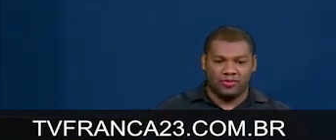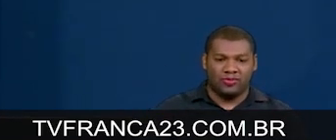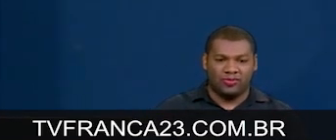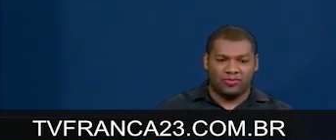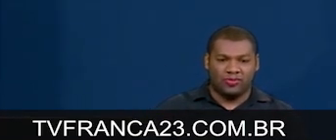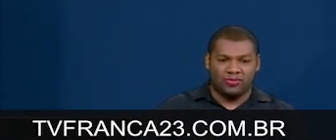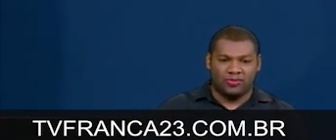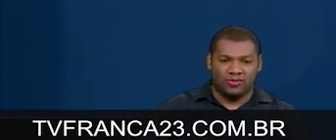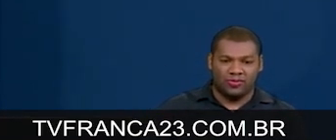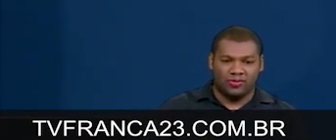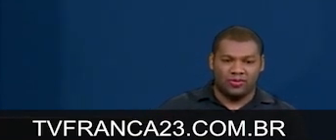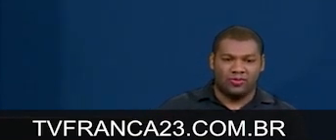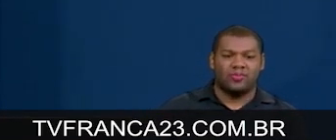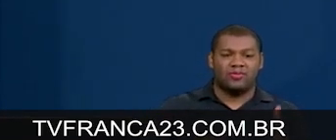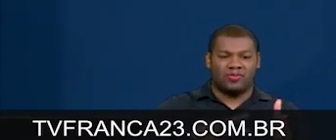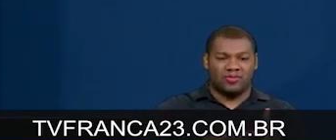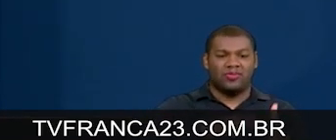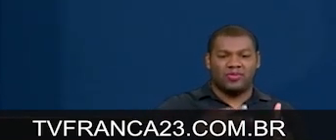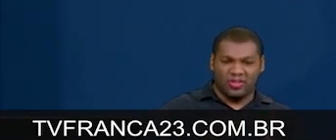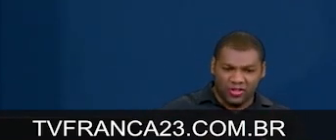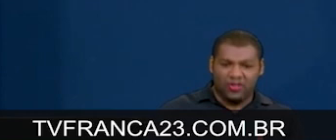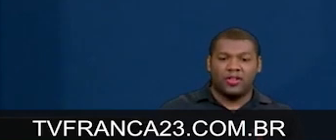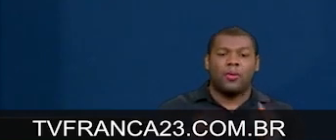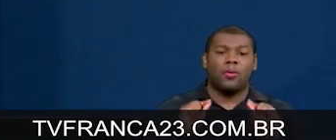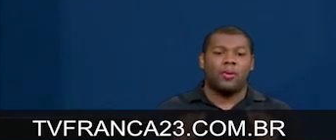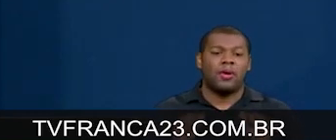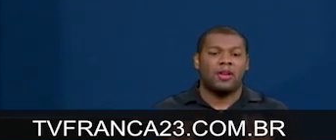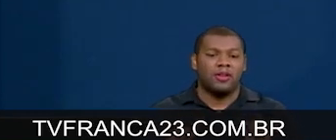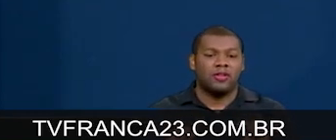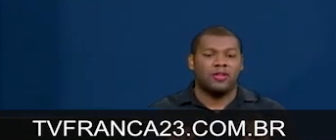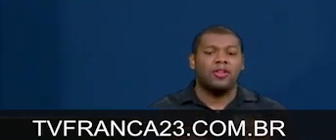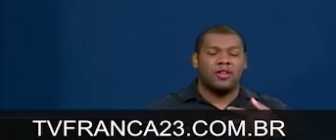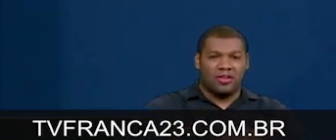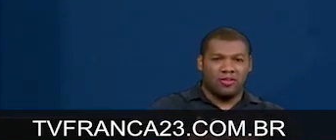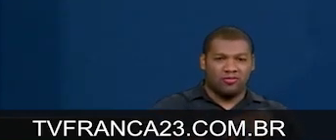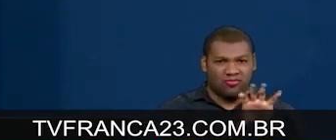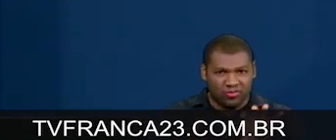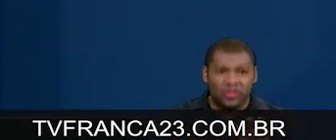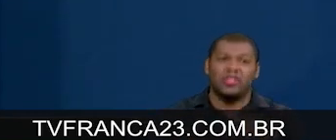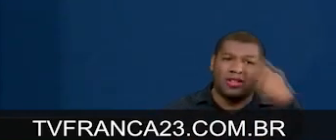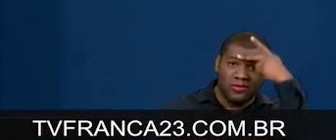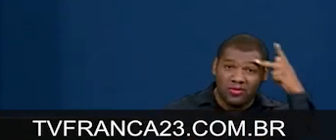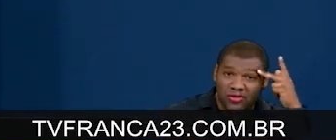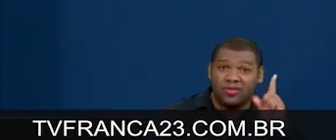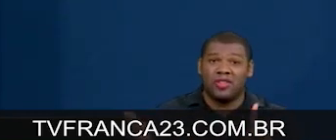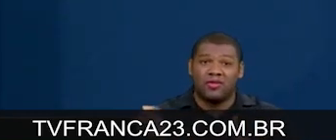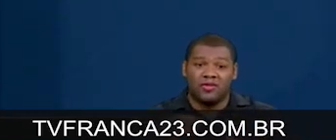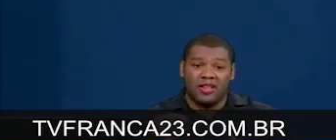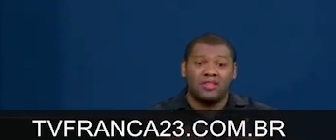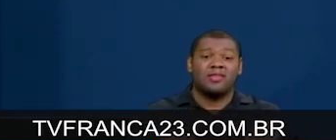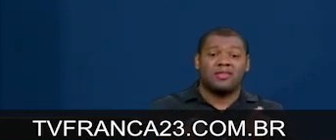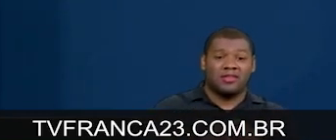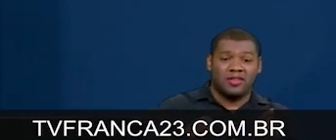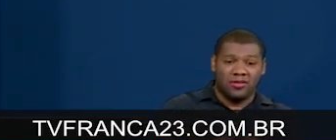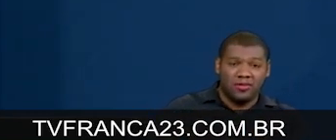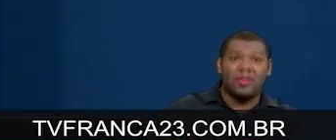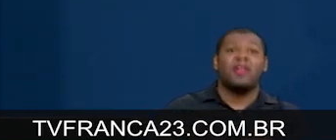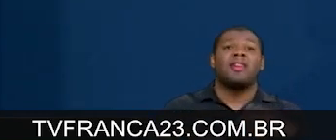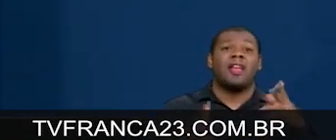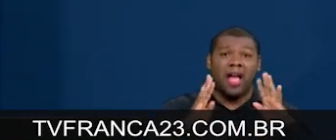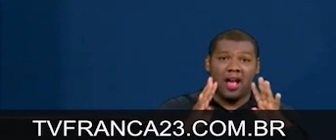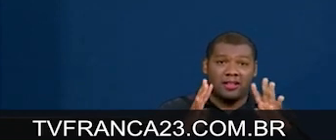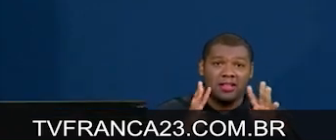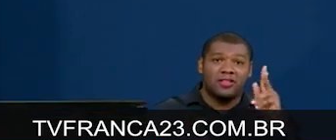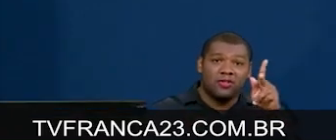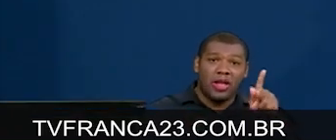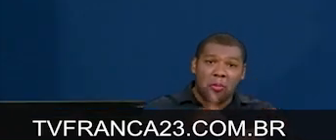documentação significa que estamos sensíveis às vulnerabilidades e às especificidades da população